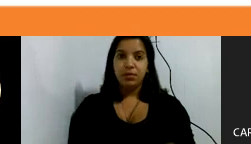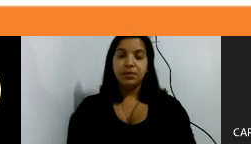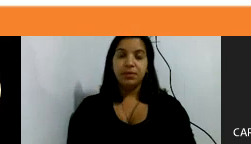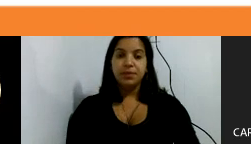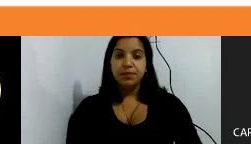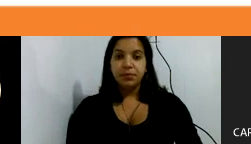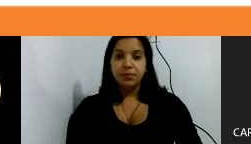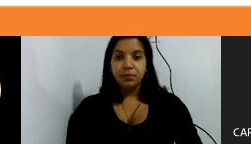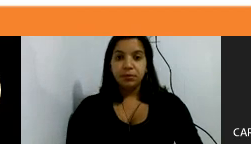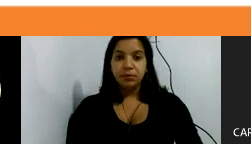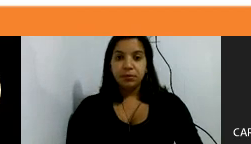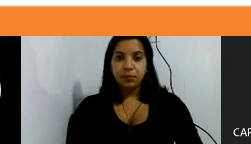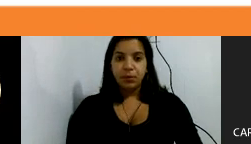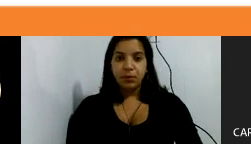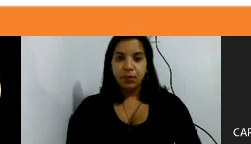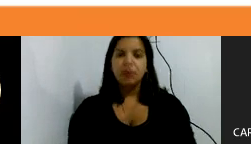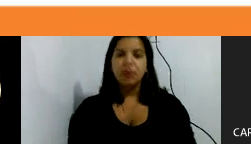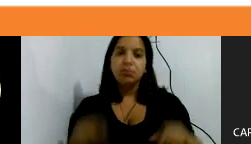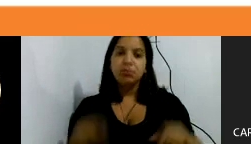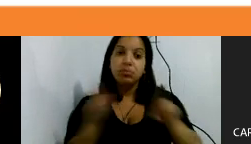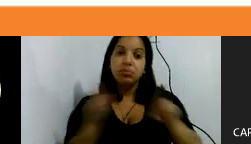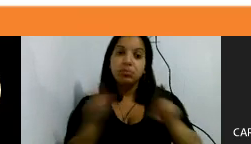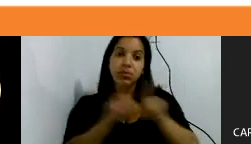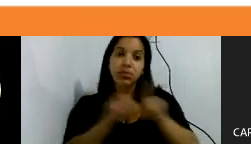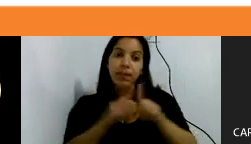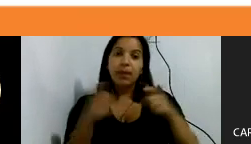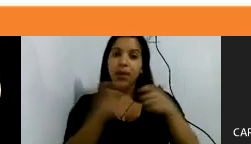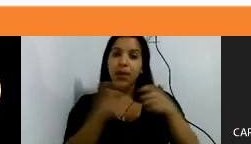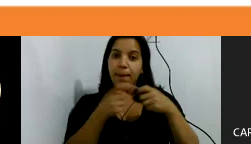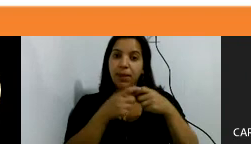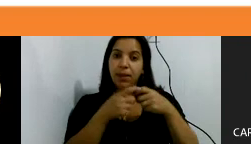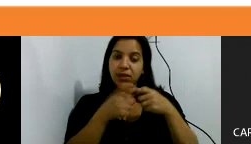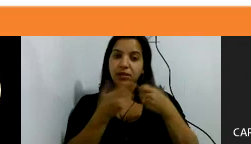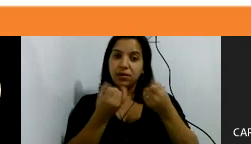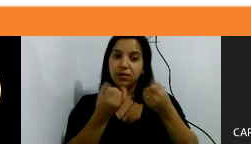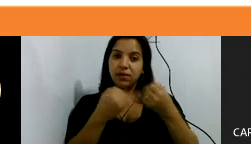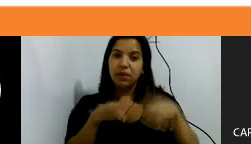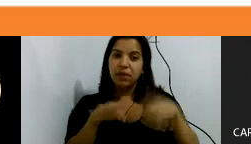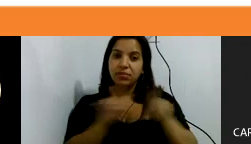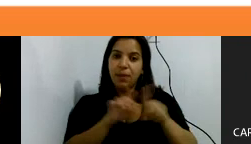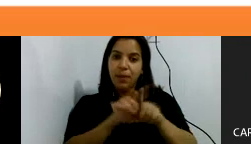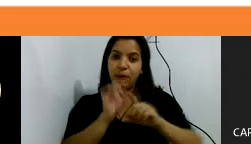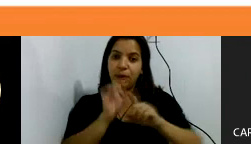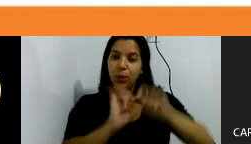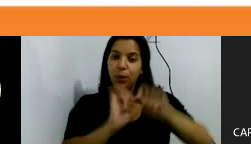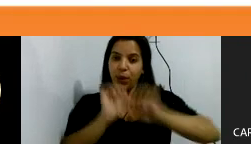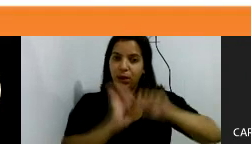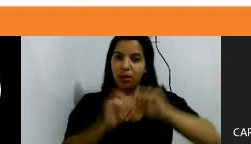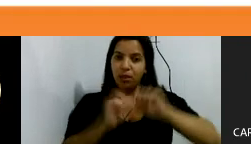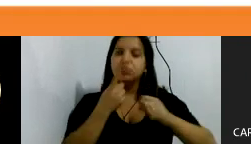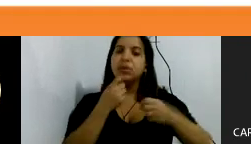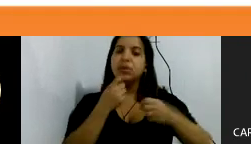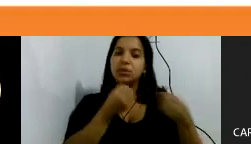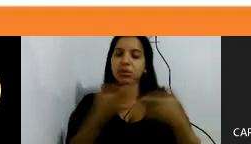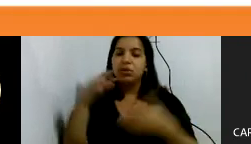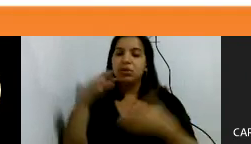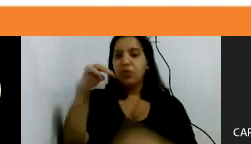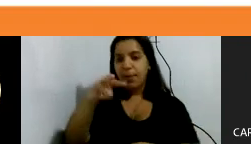E não tem como também falar de medicina transfusional sem falar da doação de medula